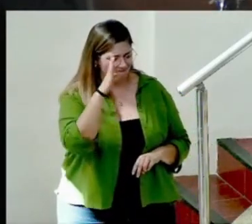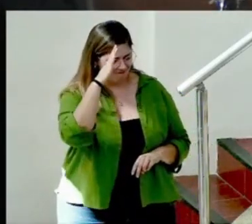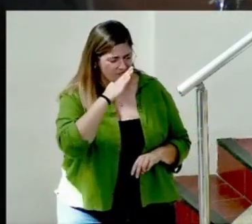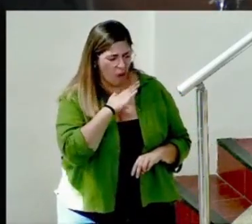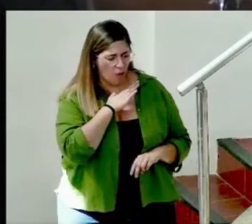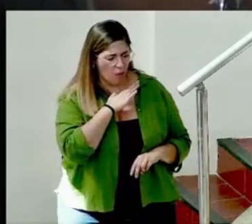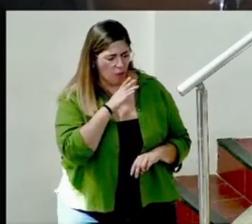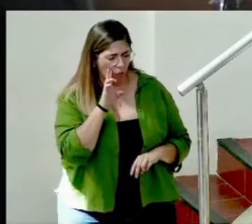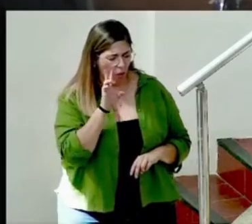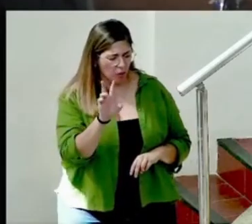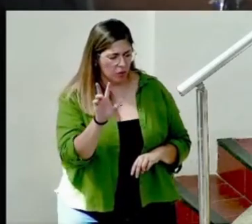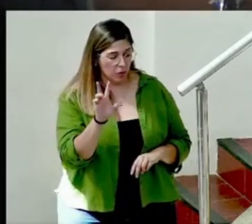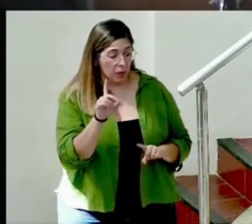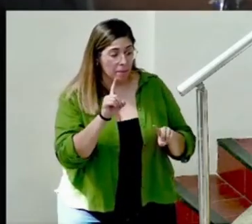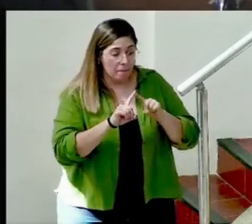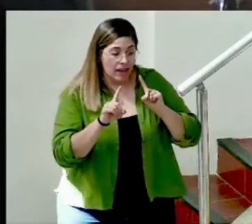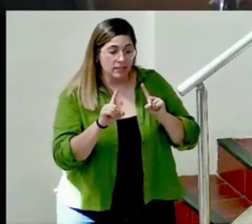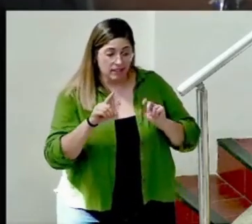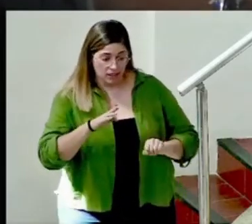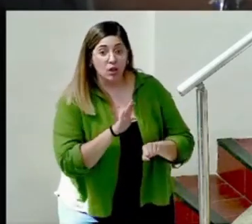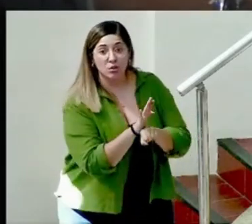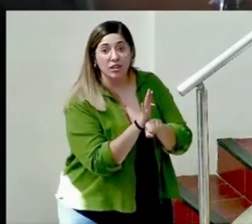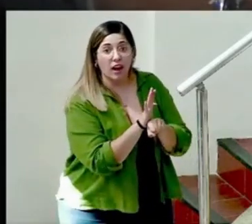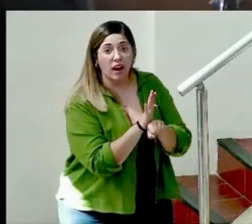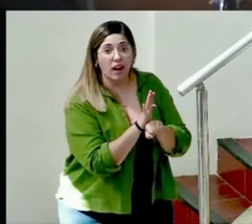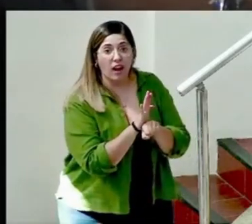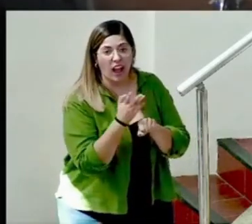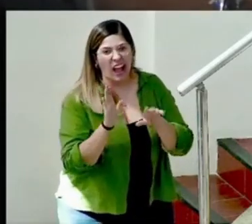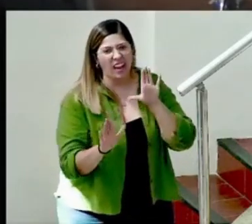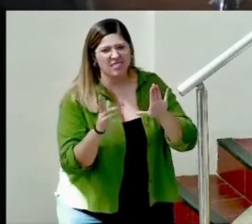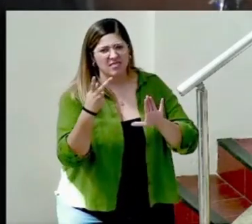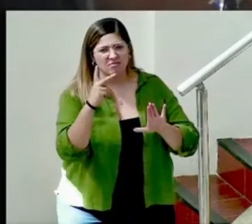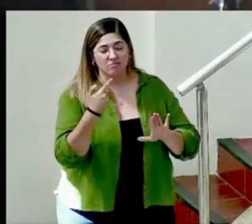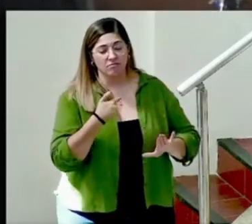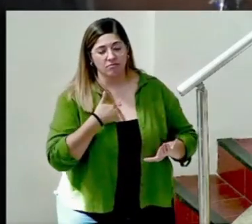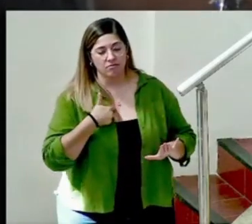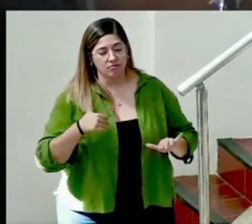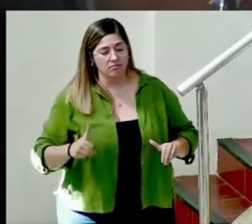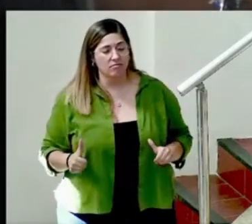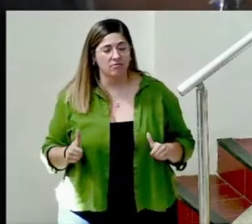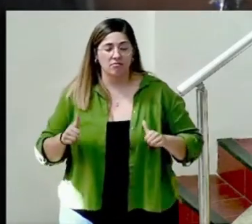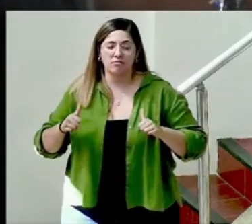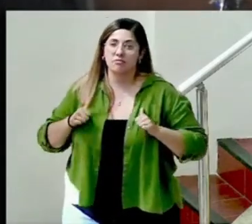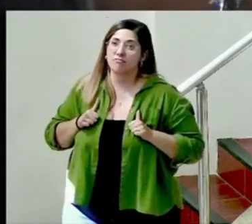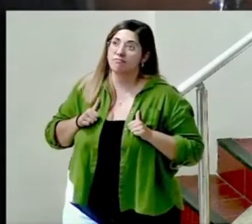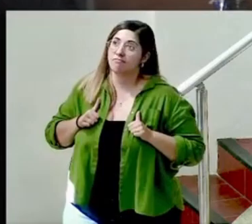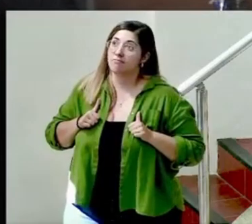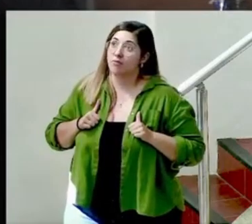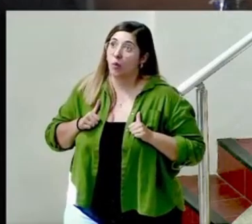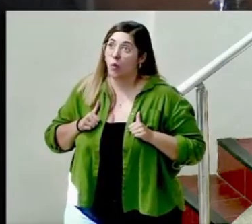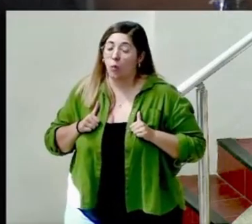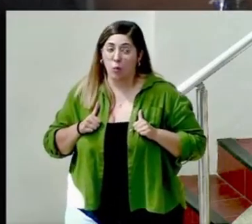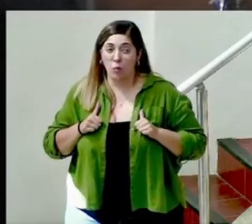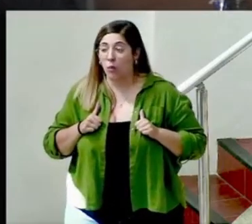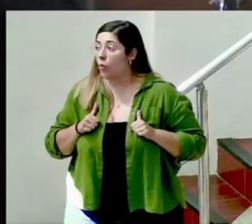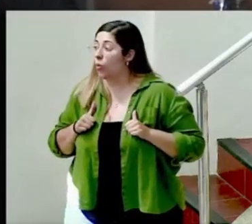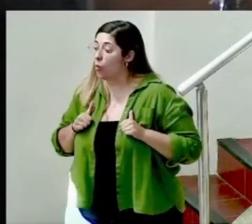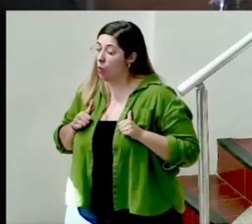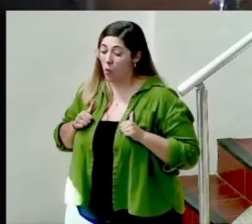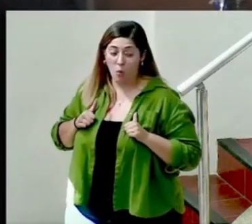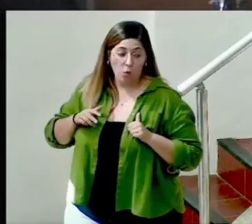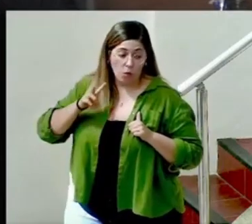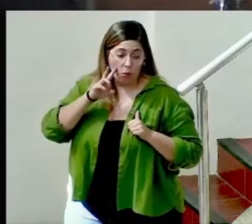E você está fechando os olhos e não está ajudando ele. Nós precisamos um do outro no